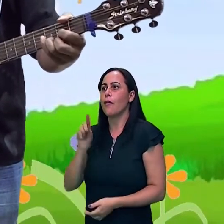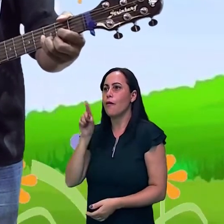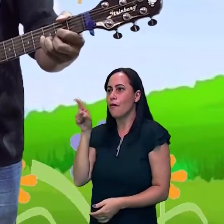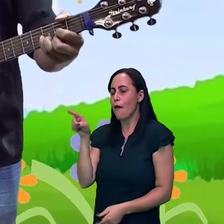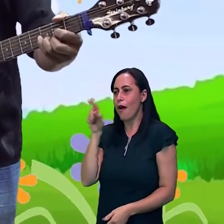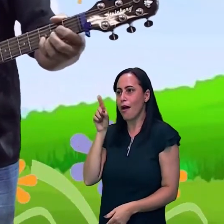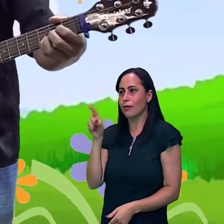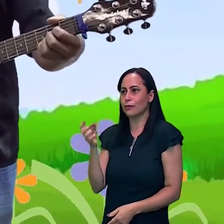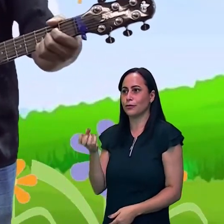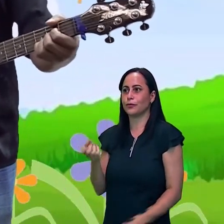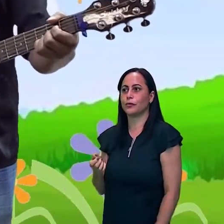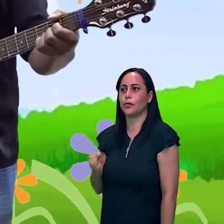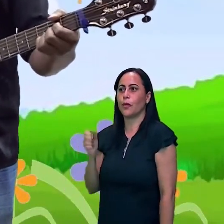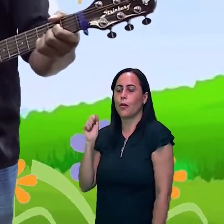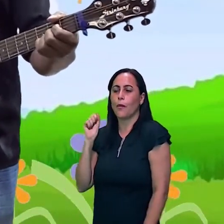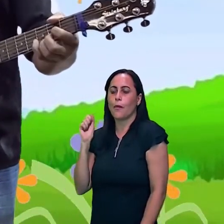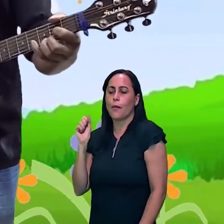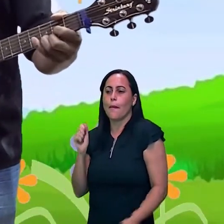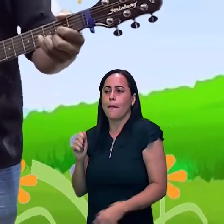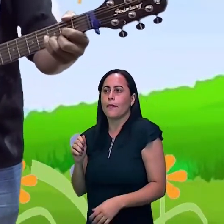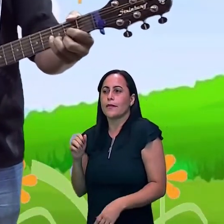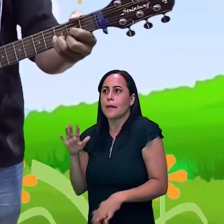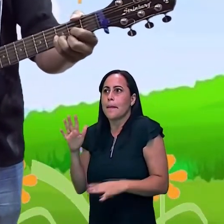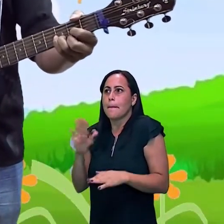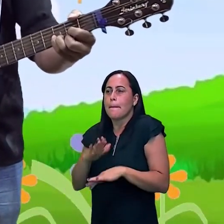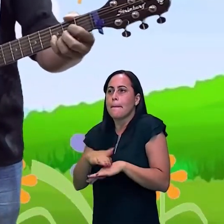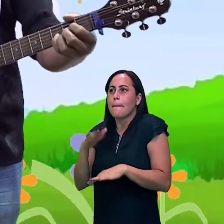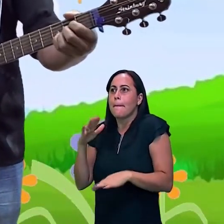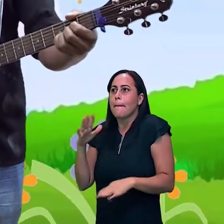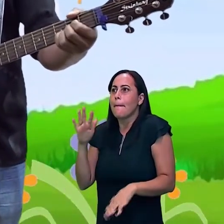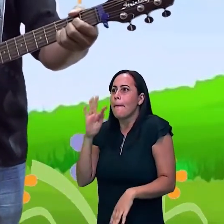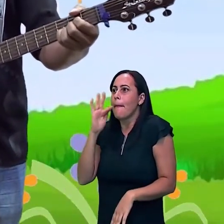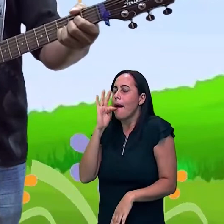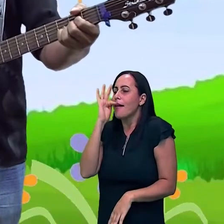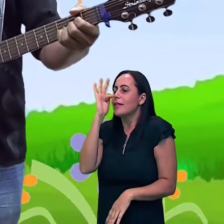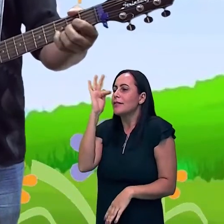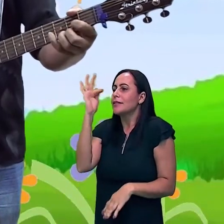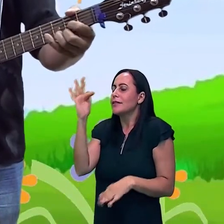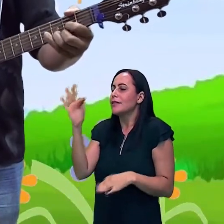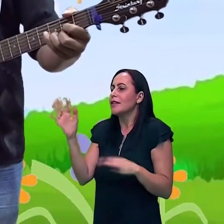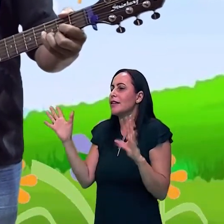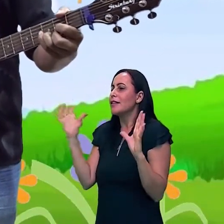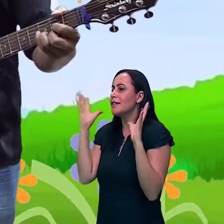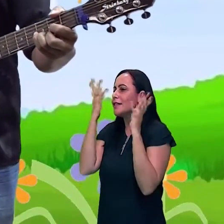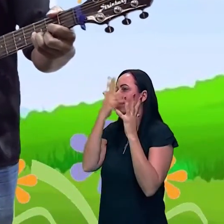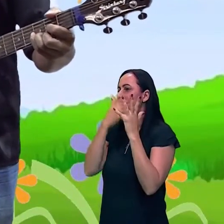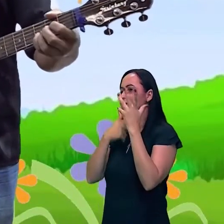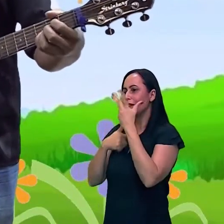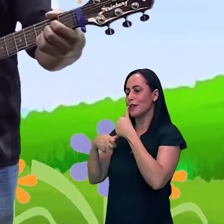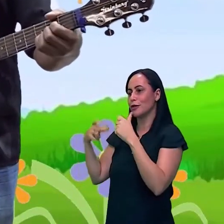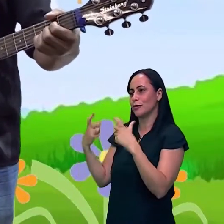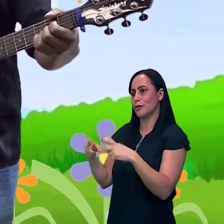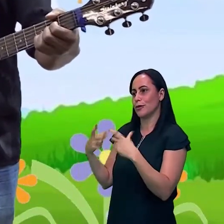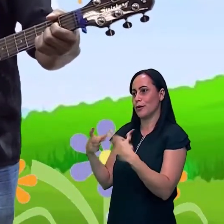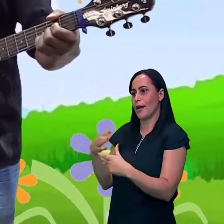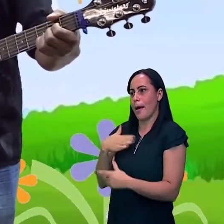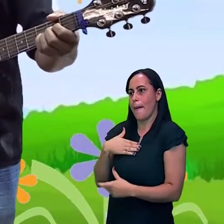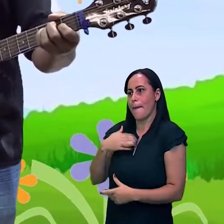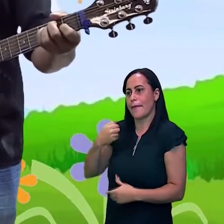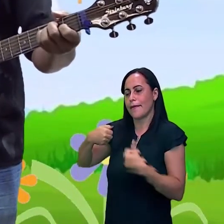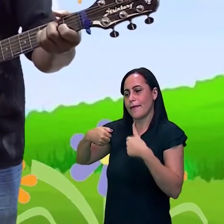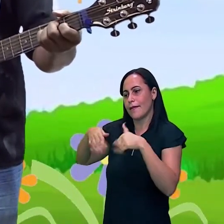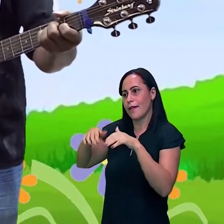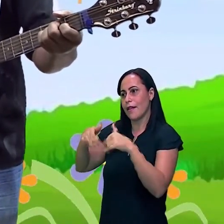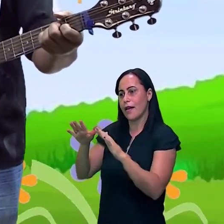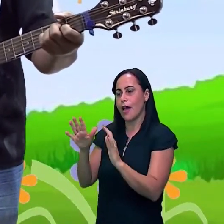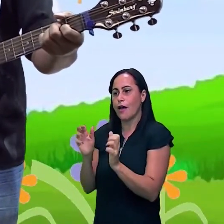Você que é o ser mais florido do lugar. Leve suas asas para